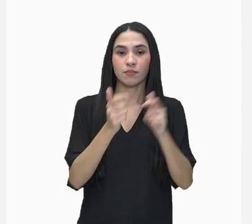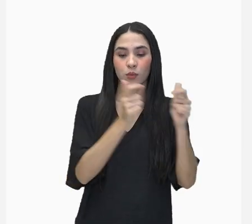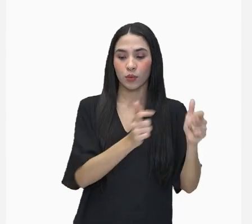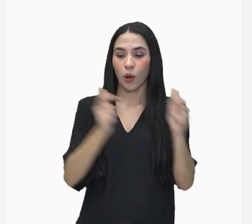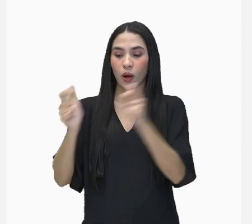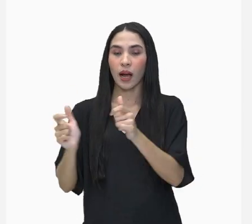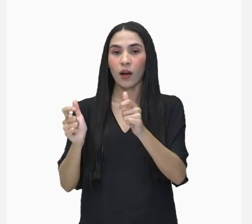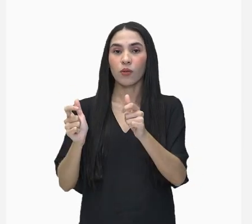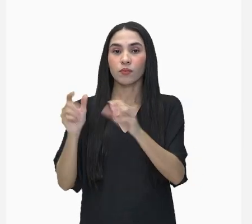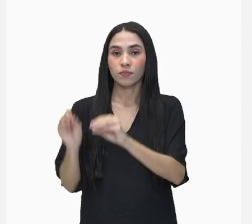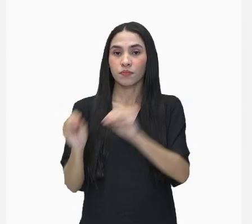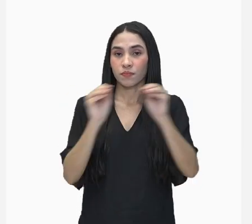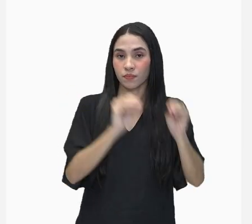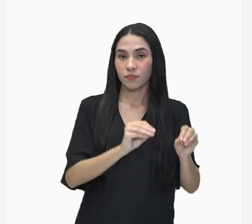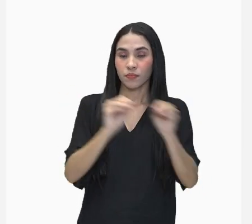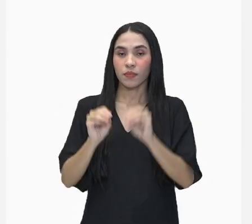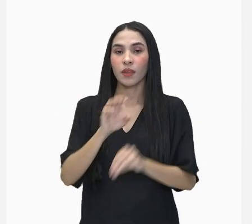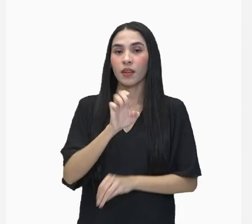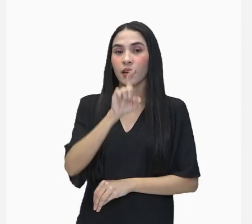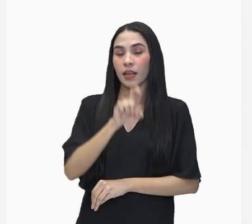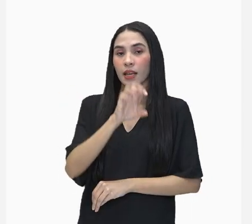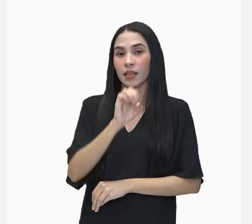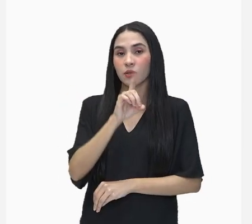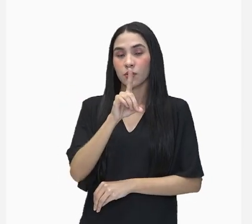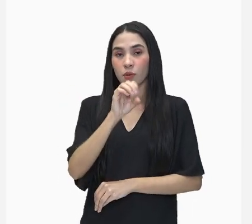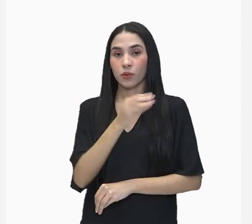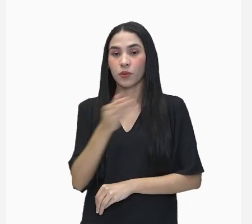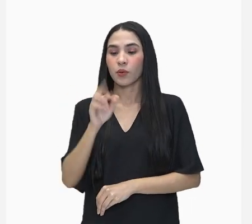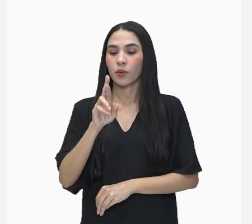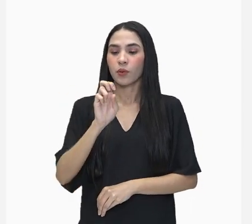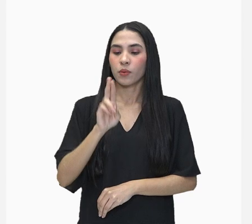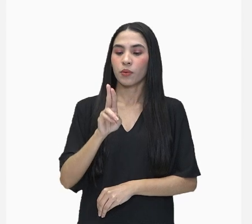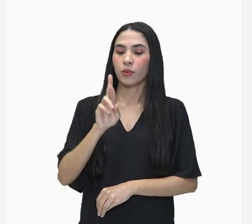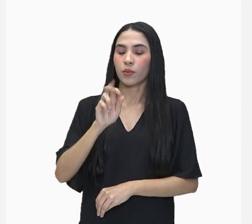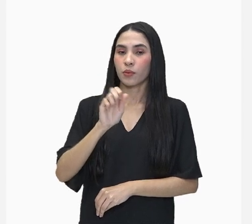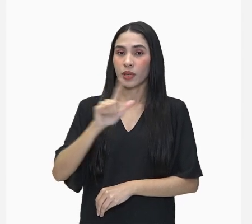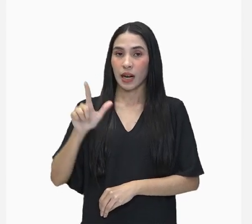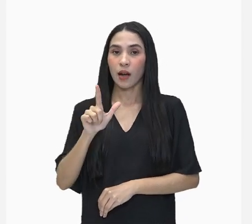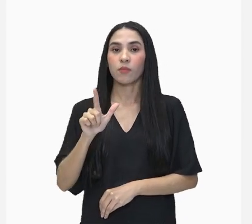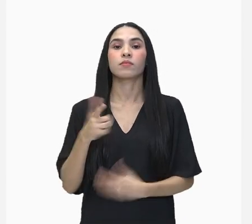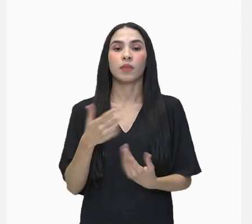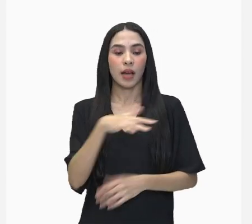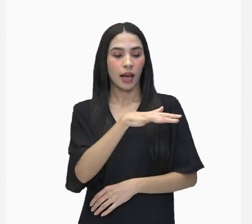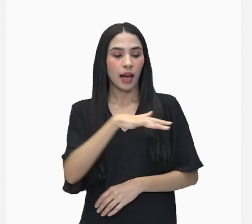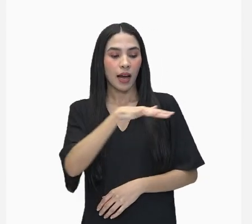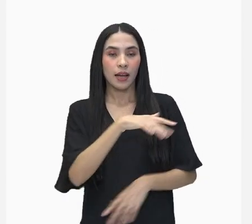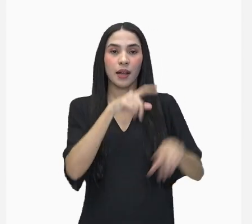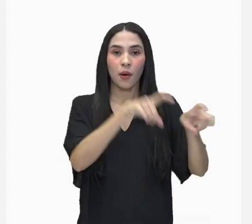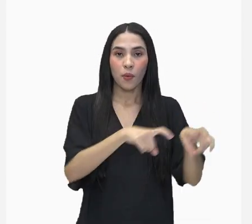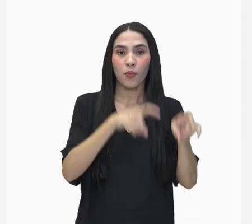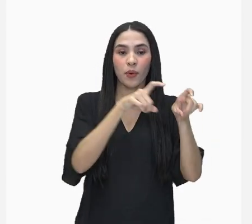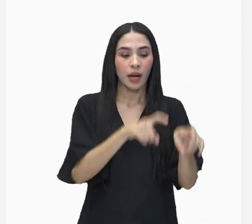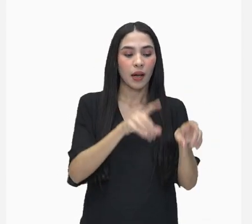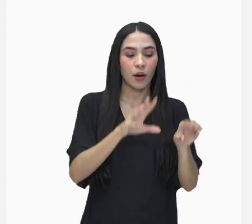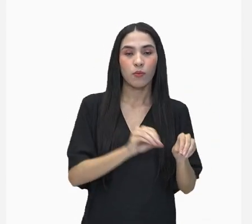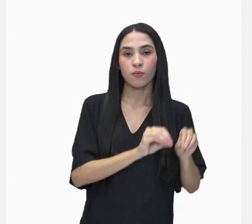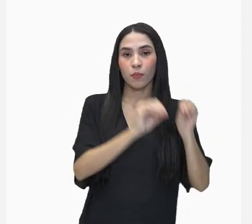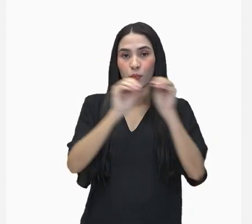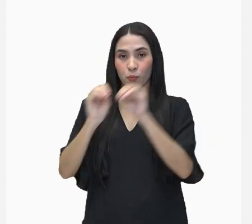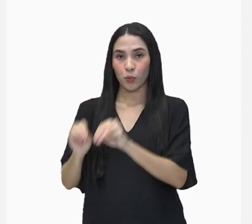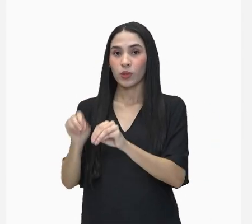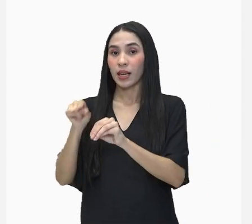migratório chamado de êxodo rural, quando a população das áreas rurais, elas se deslocam para as